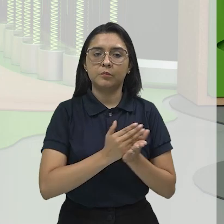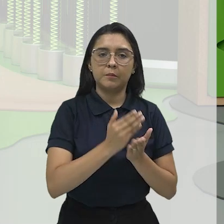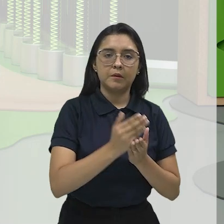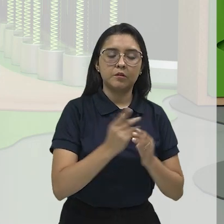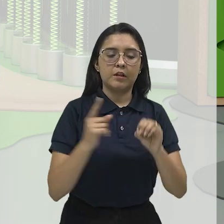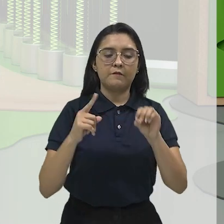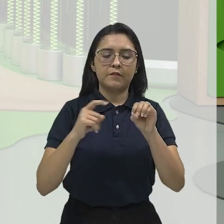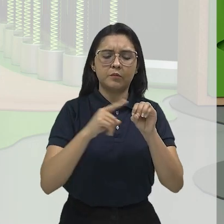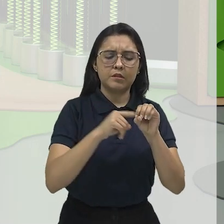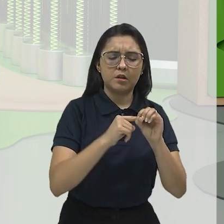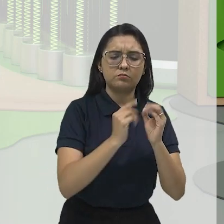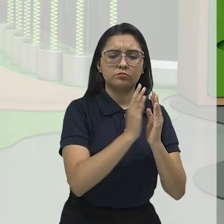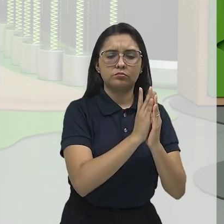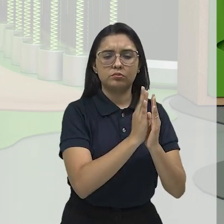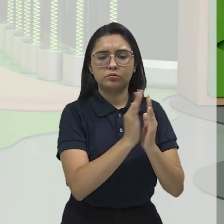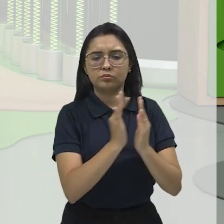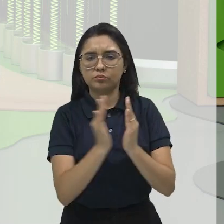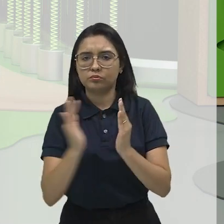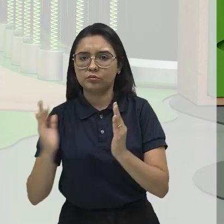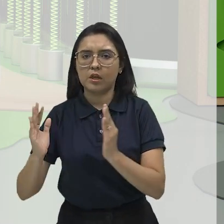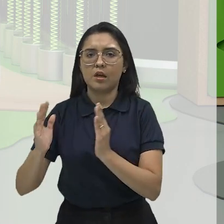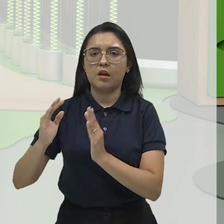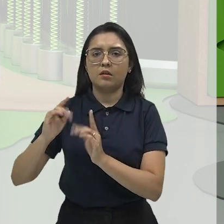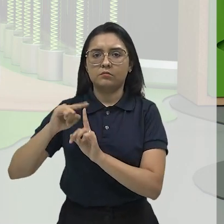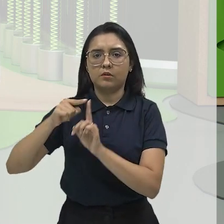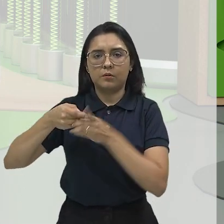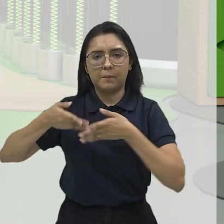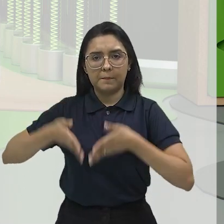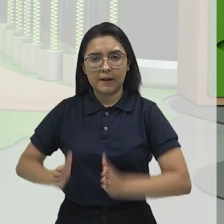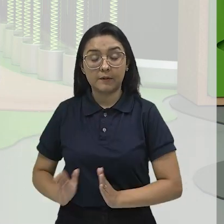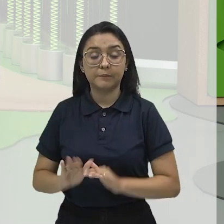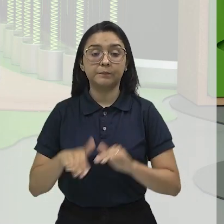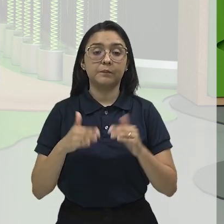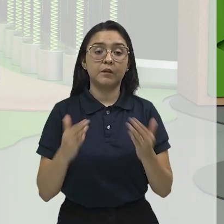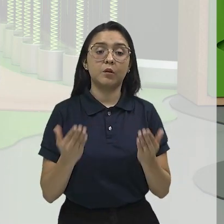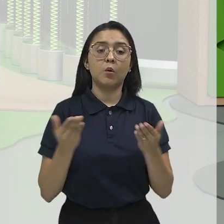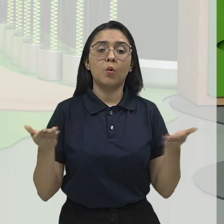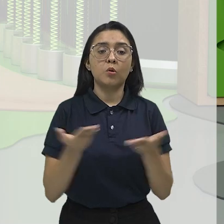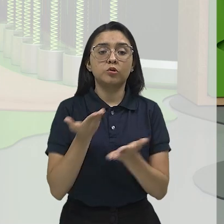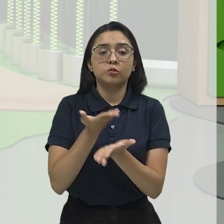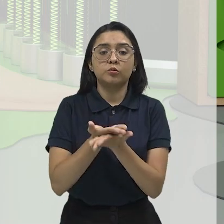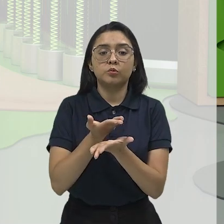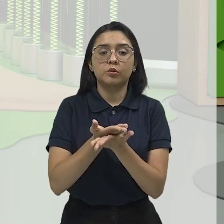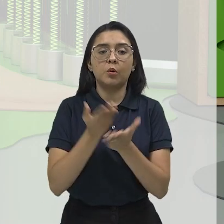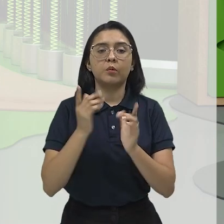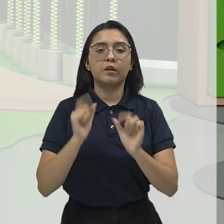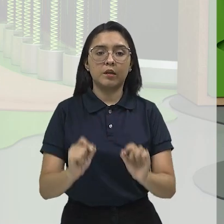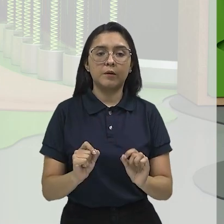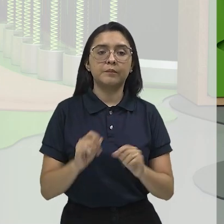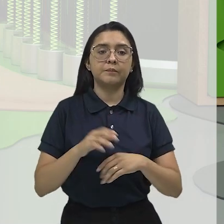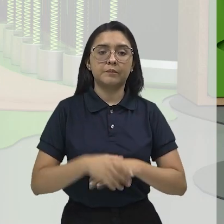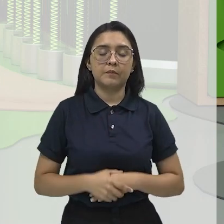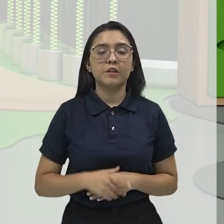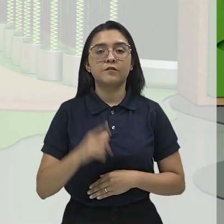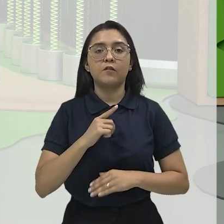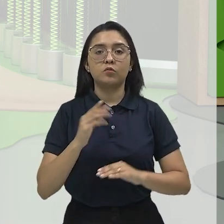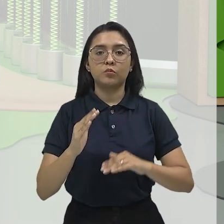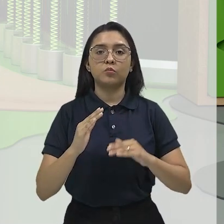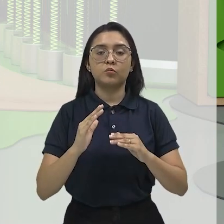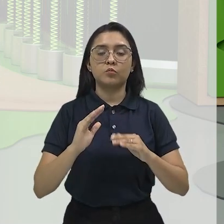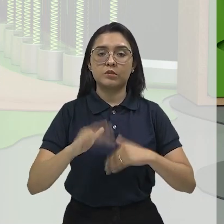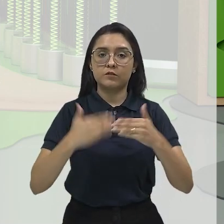da fecundação até o parto. Então, o que nós vamos ver hoje é o desenvolvimento de um